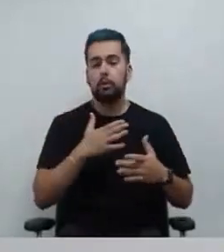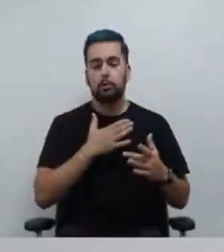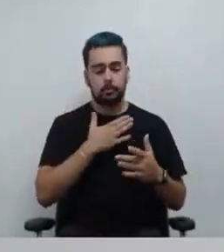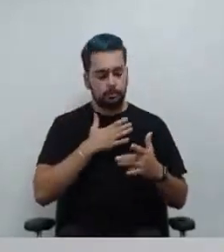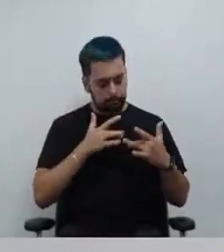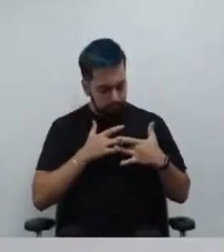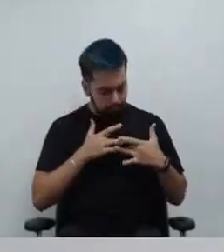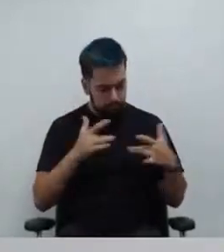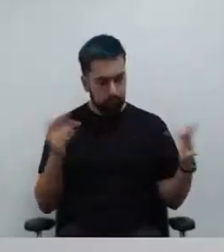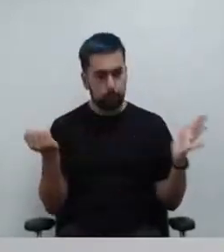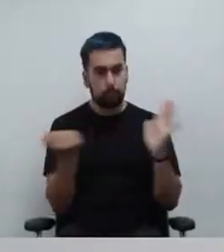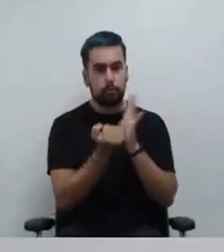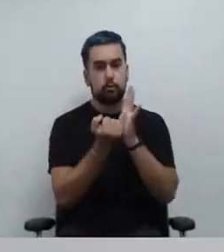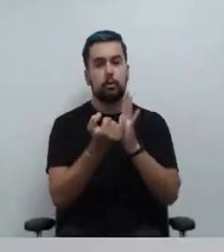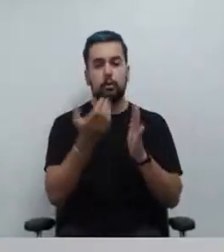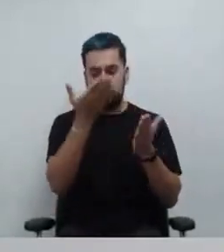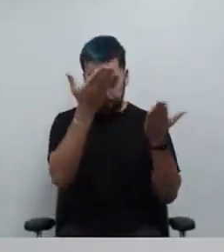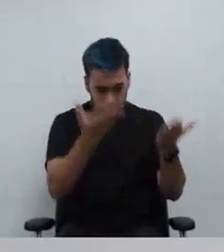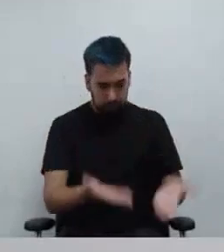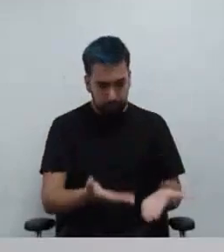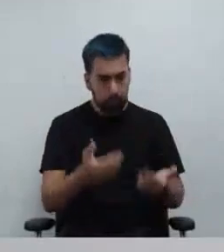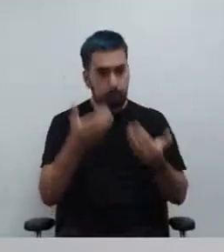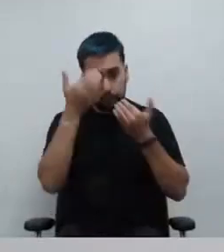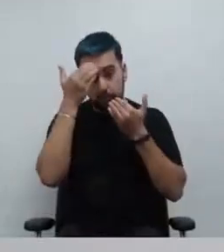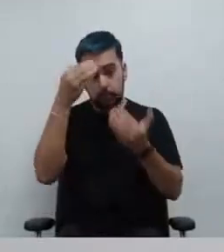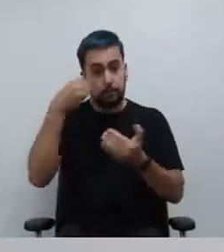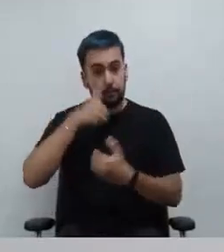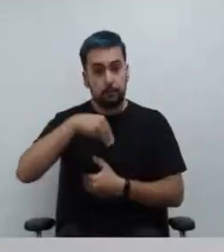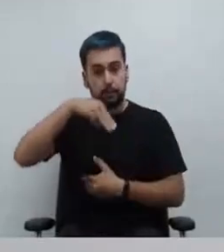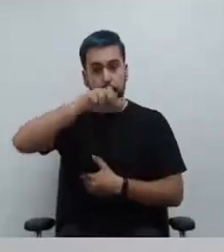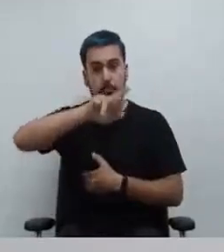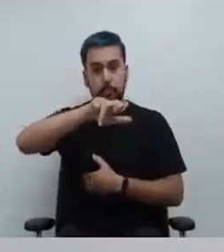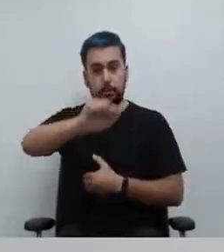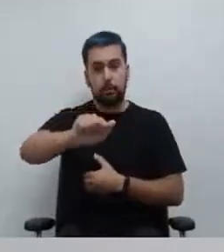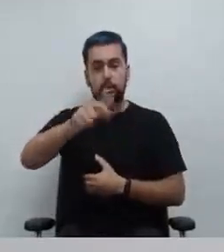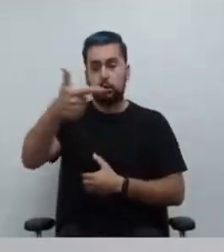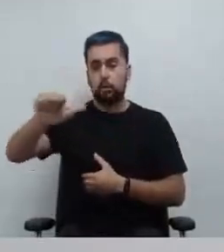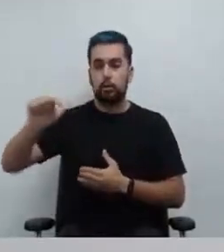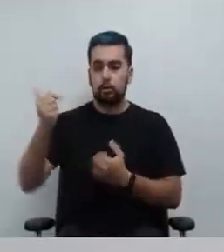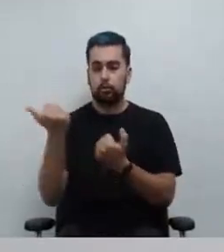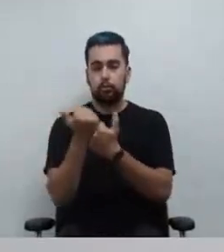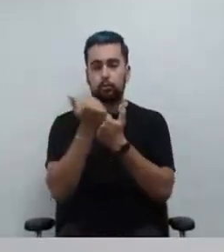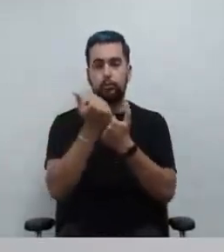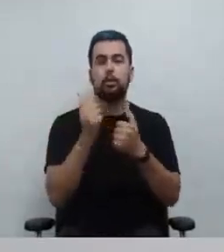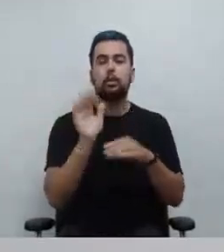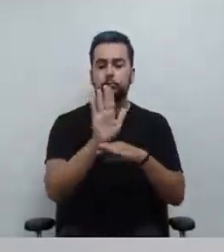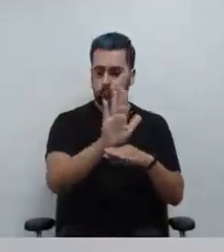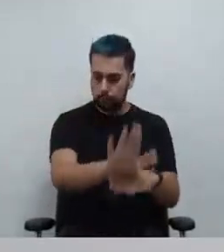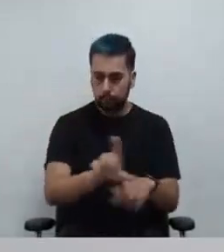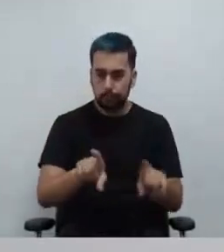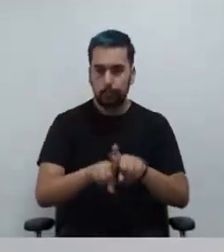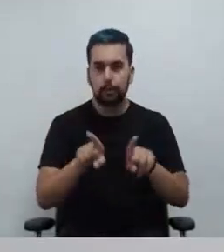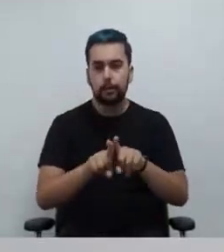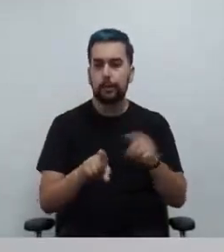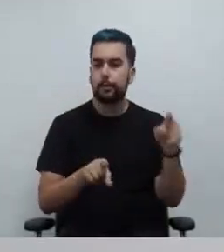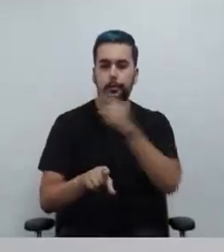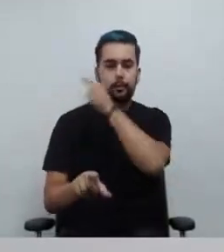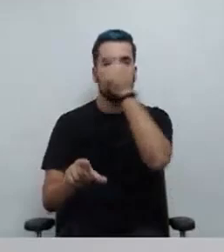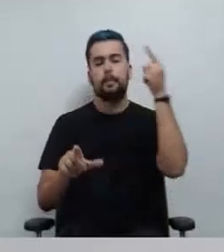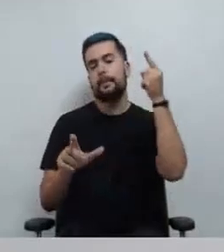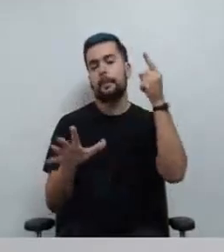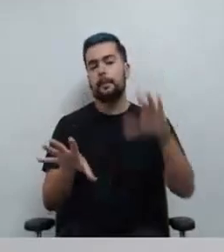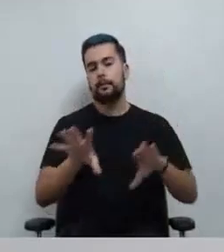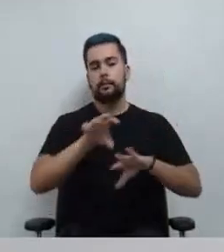ao integrante e agradecer a Mara aqui e outros que também auxiliaram bastante aí nessa primeira acolhida.